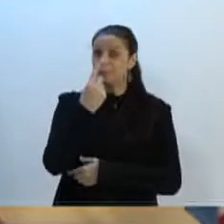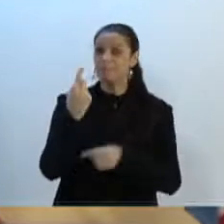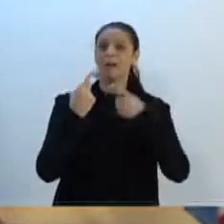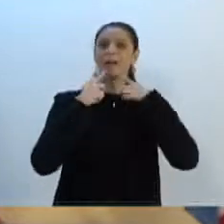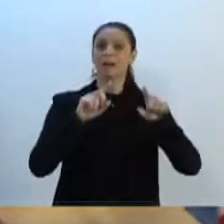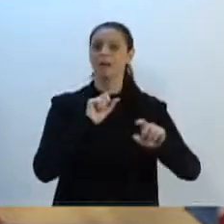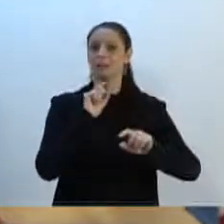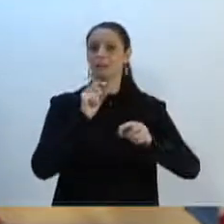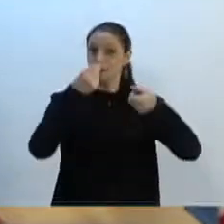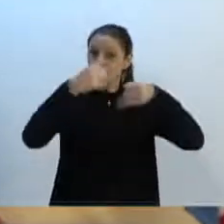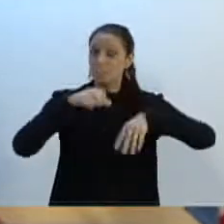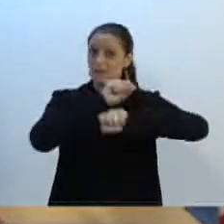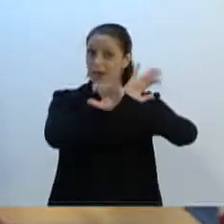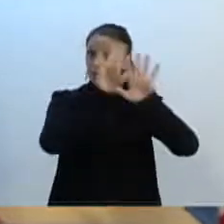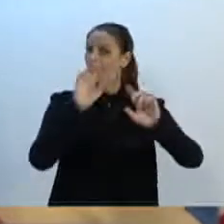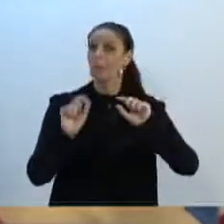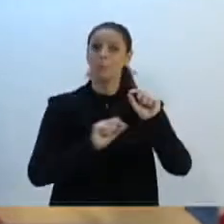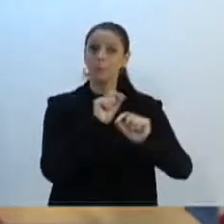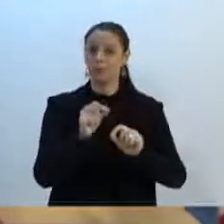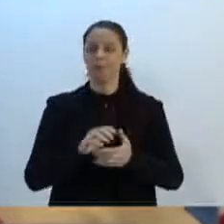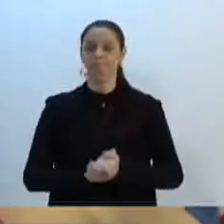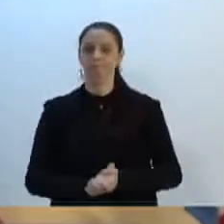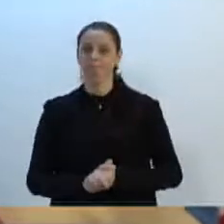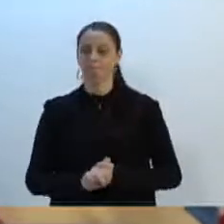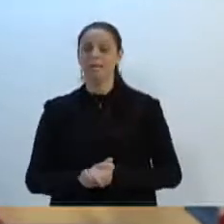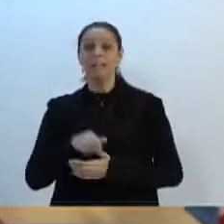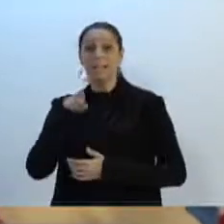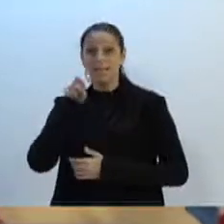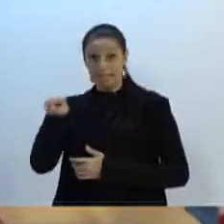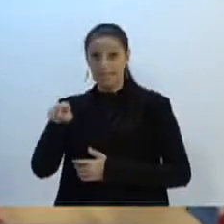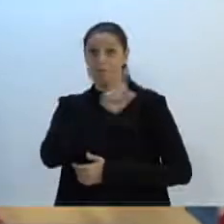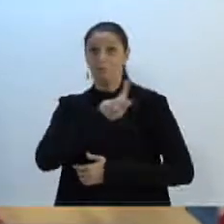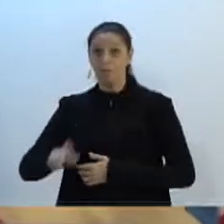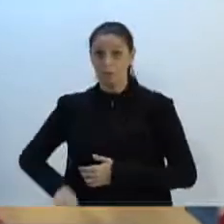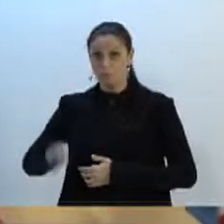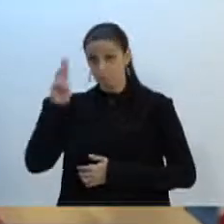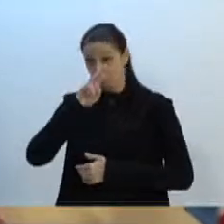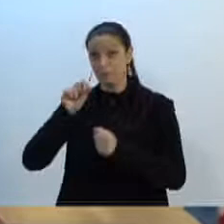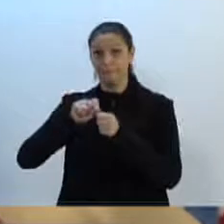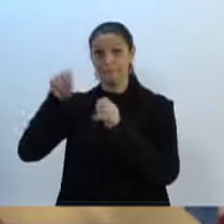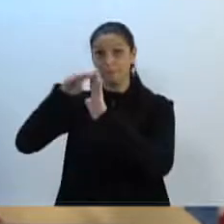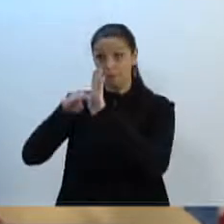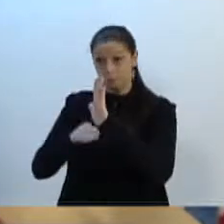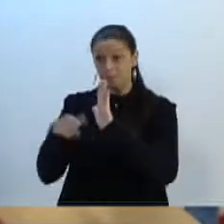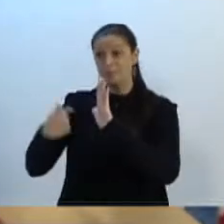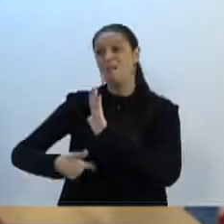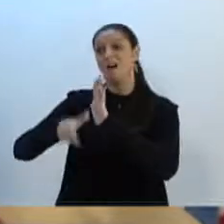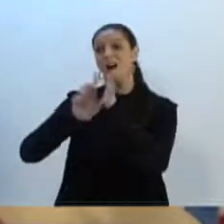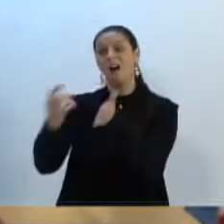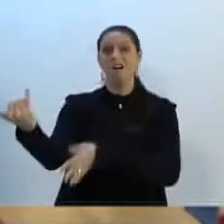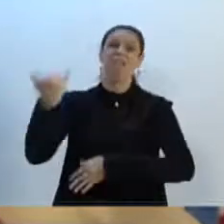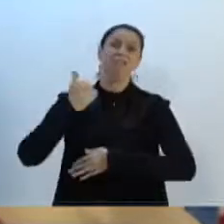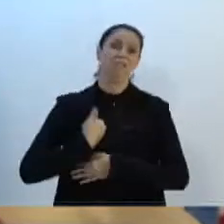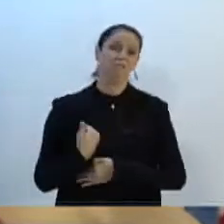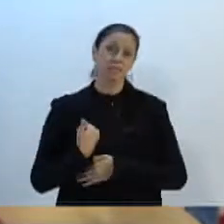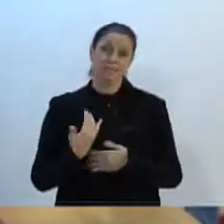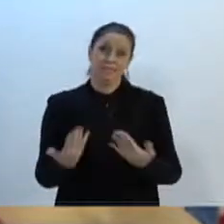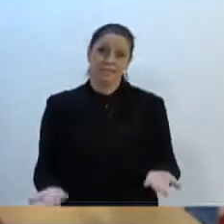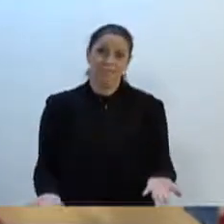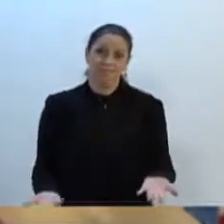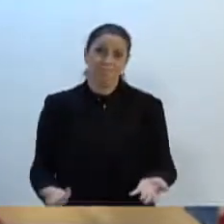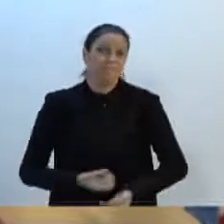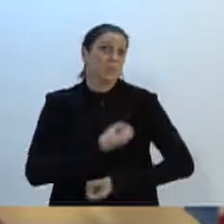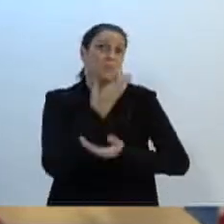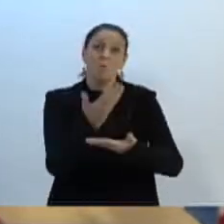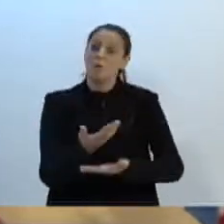muito clara é que nós deveríamos receber essa programação muito antes, né, dessa vinda. Eu confesso que eu